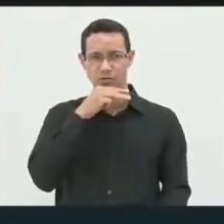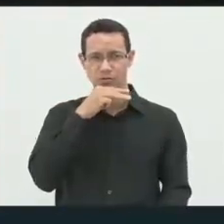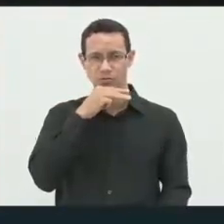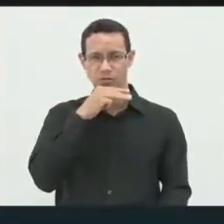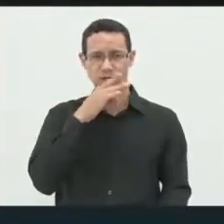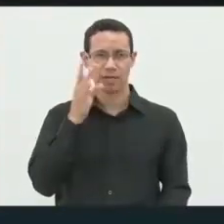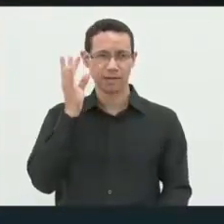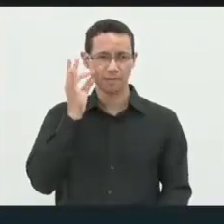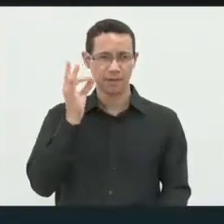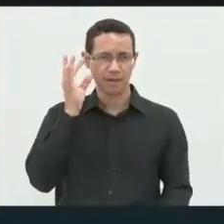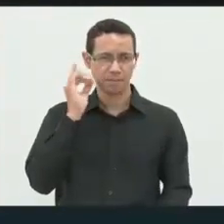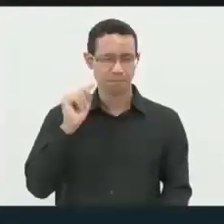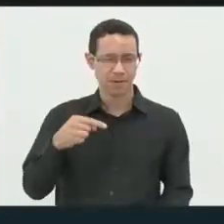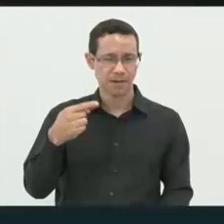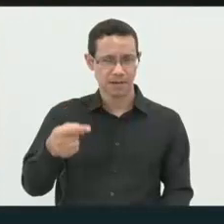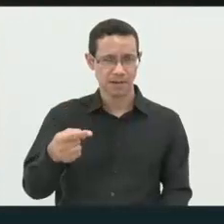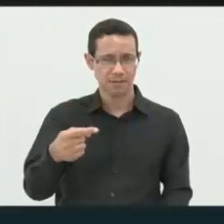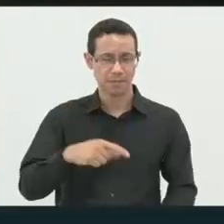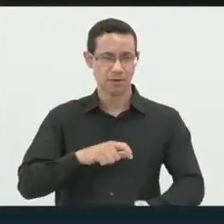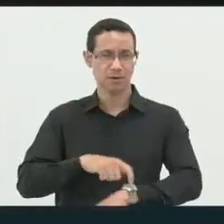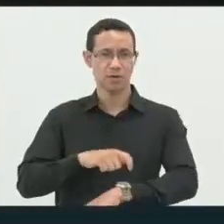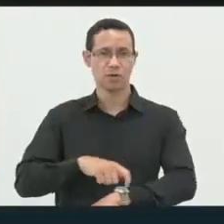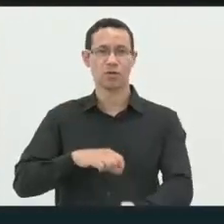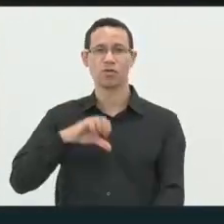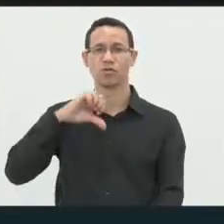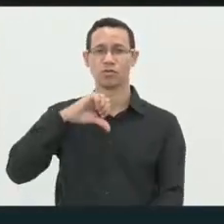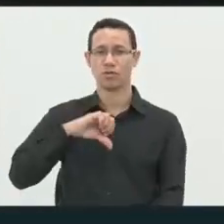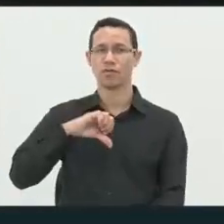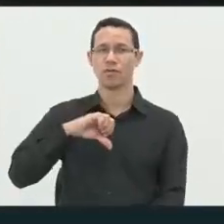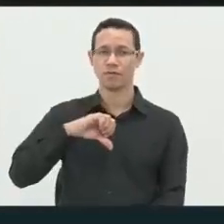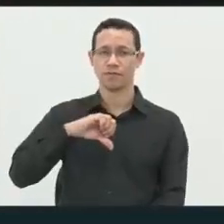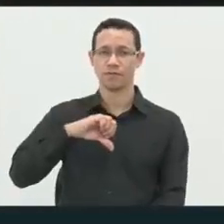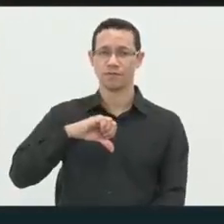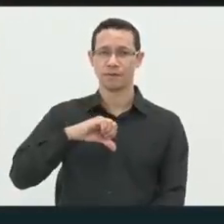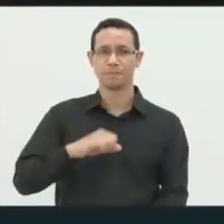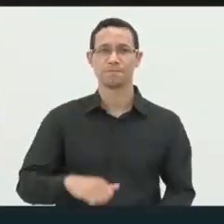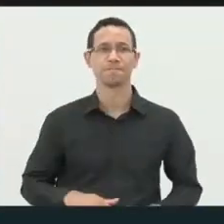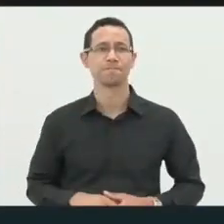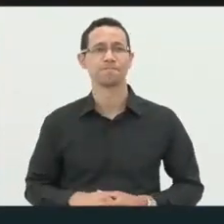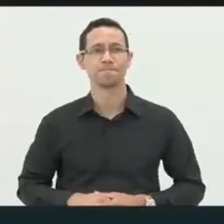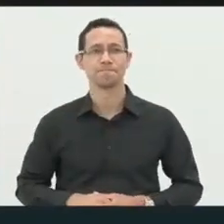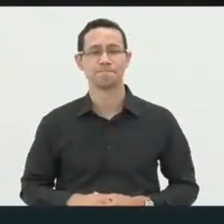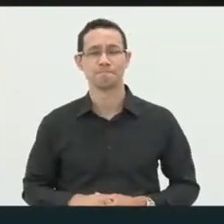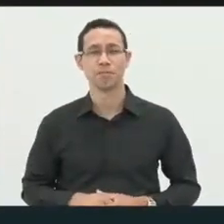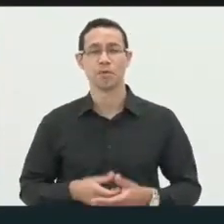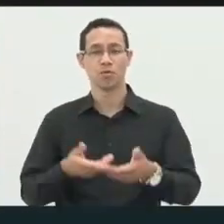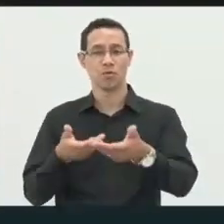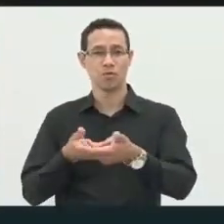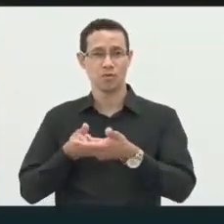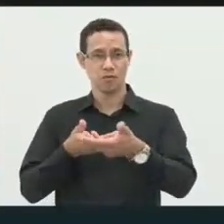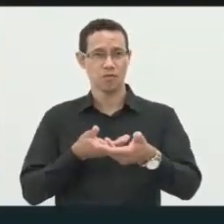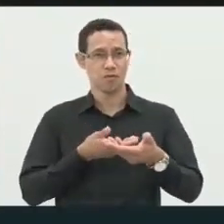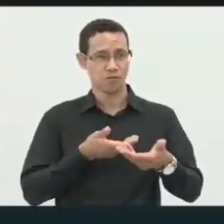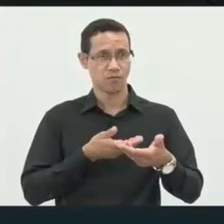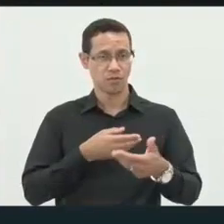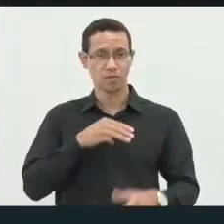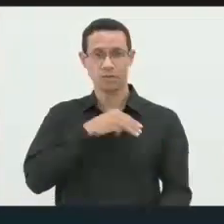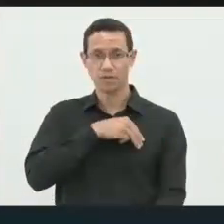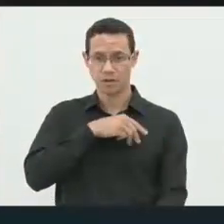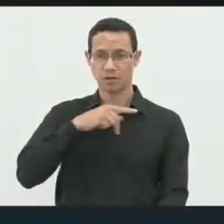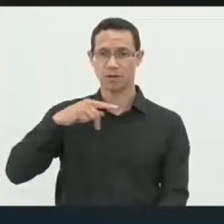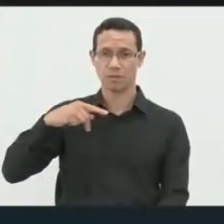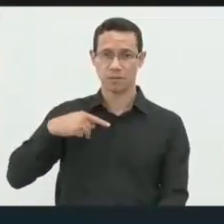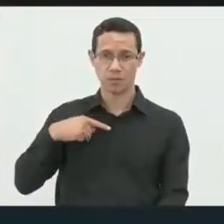amanhã às 9 horas da manhã e convidou o ministério público